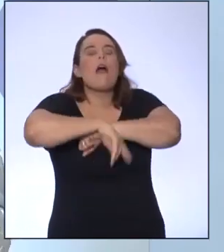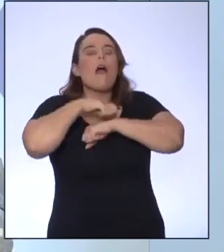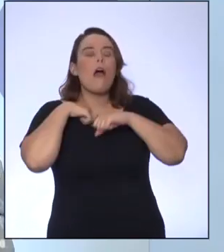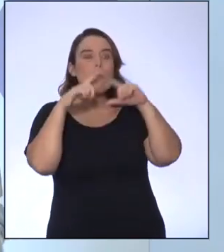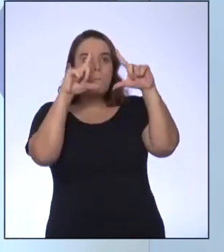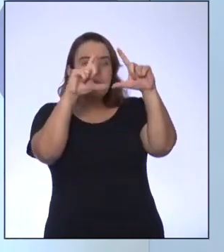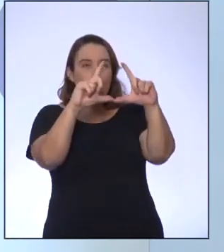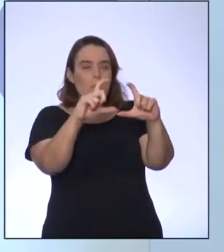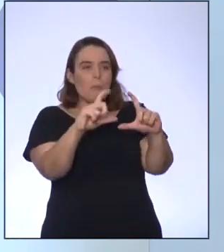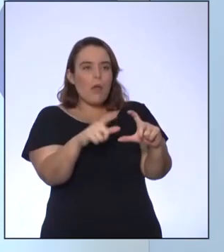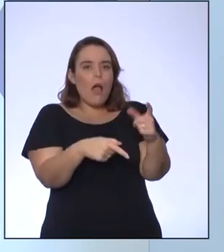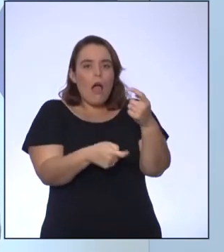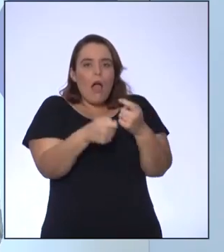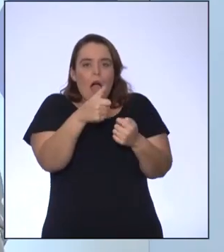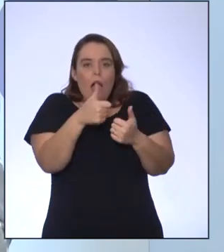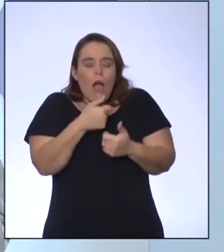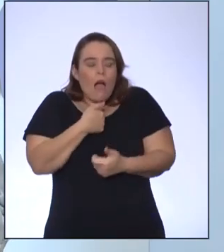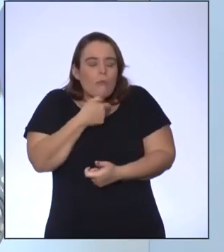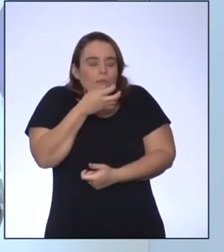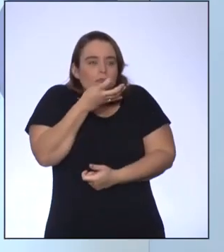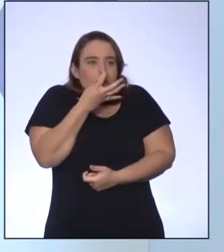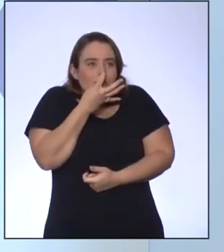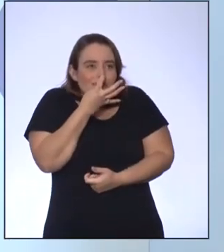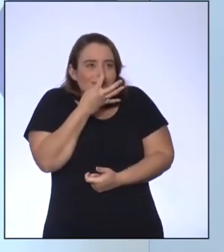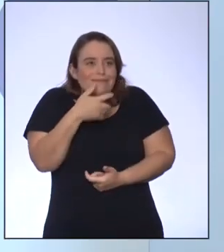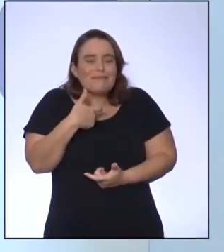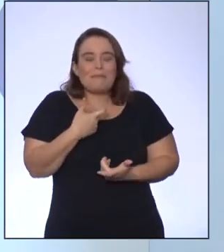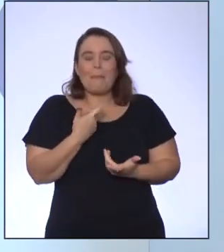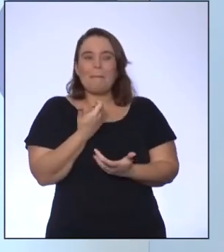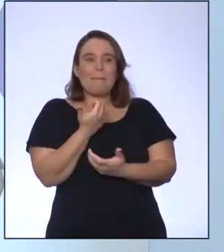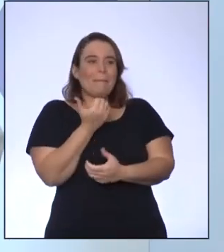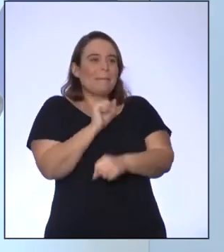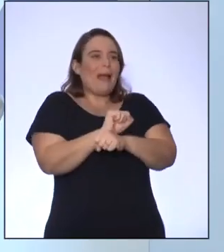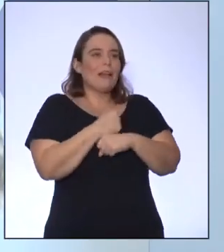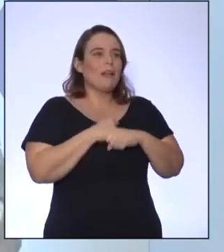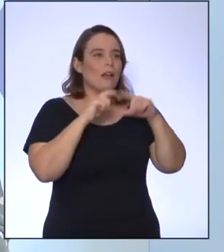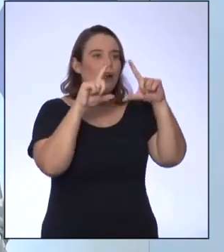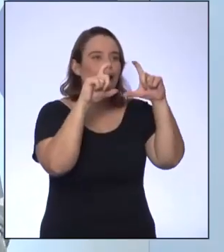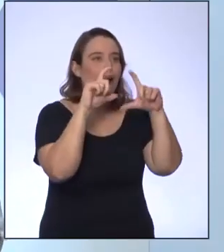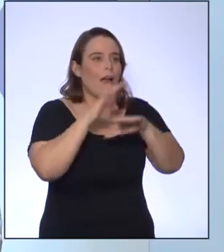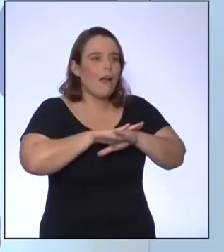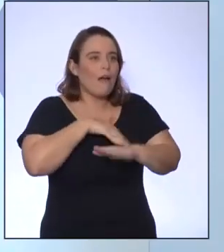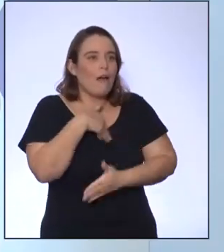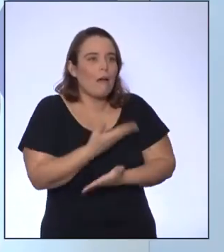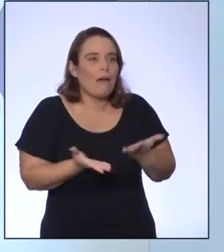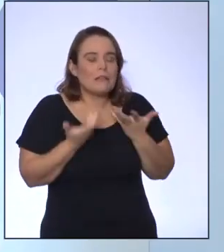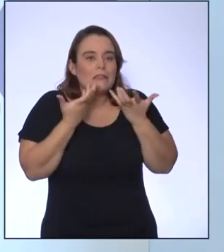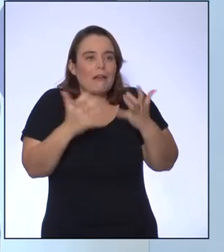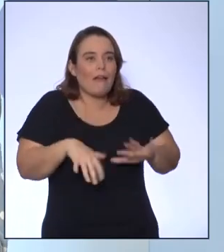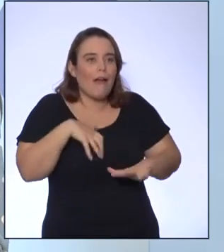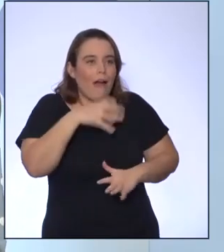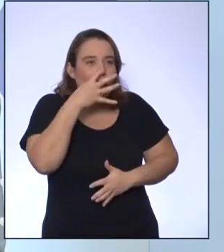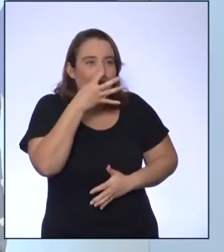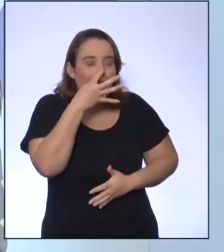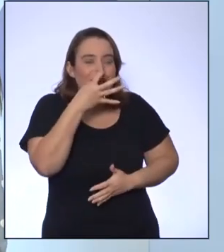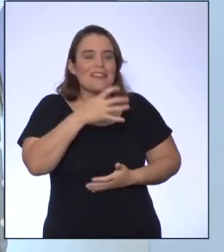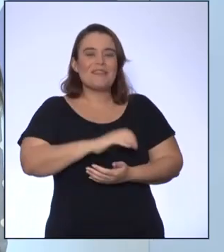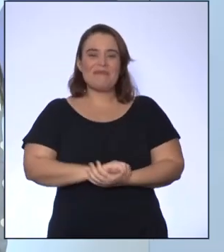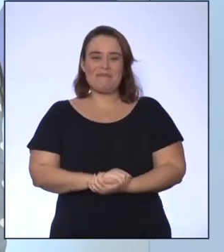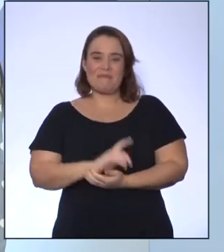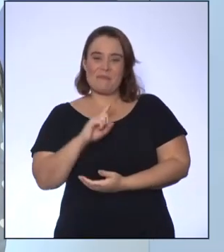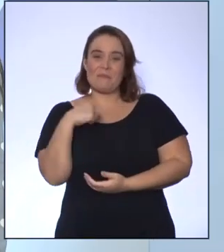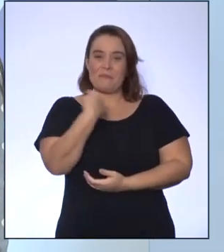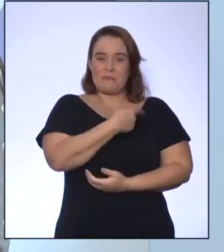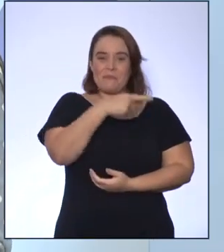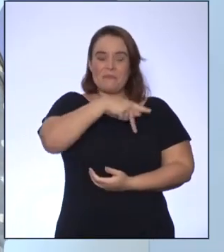porque eu fiquei impressionado com a beleza e eu não queria nem parar para registrar, porque eu queria observar a queda. Nós que somos professores